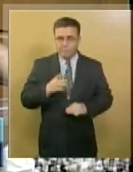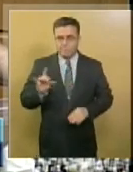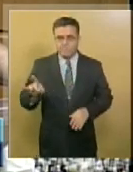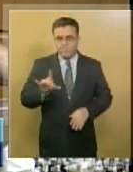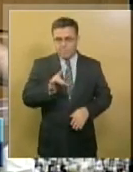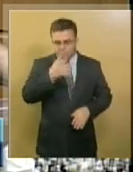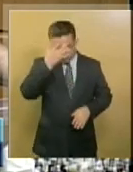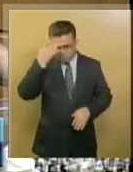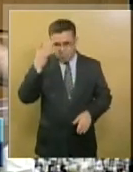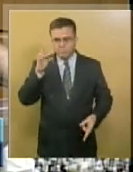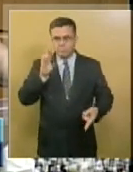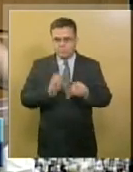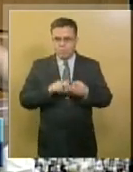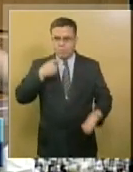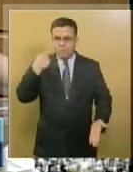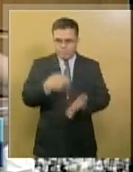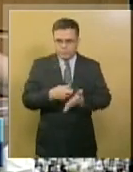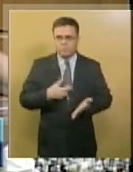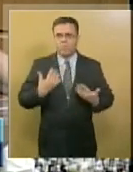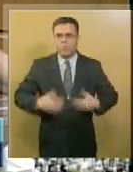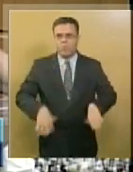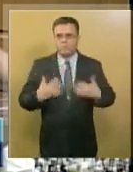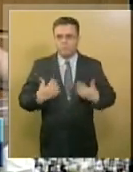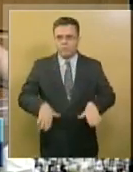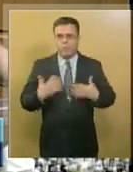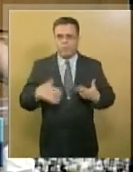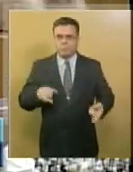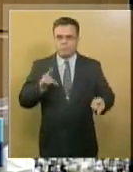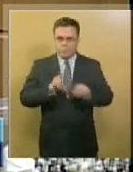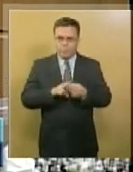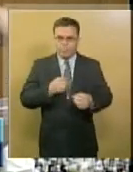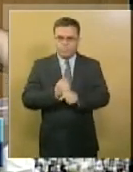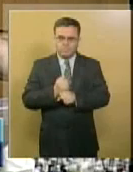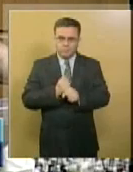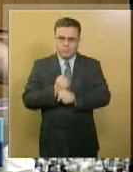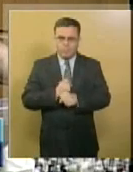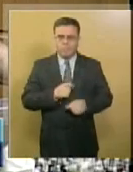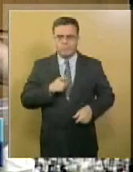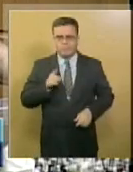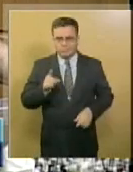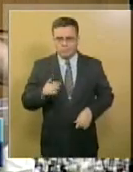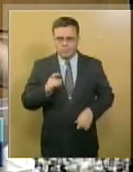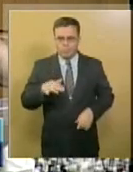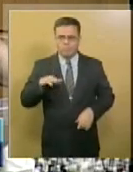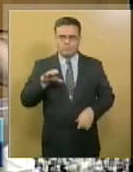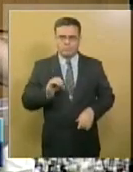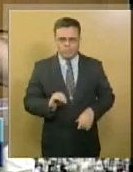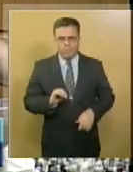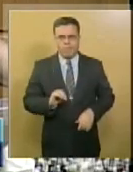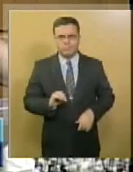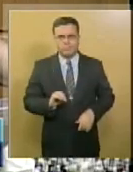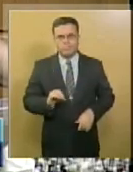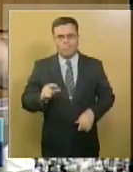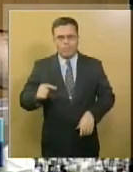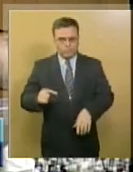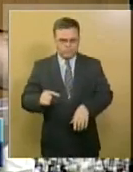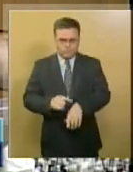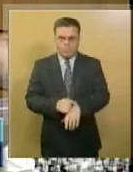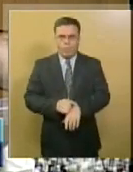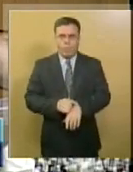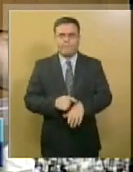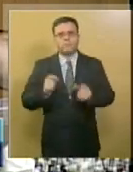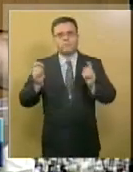dessas pessoas pode pagar penas bastante elevadas. A microchipagem é a única forma ética e eficaz